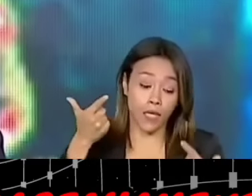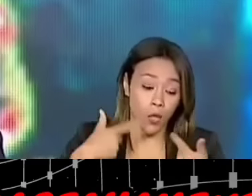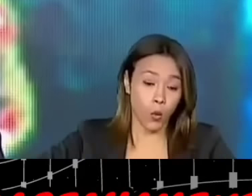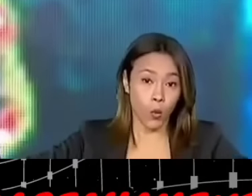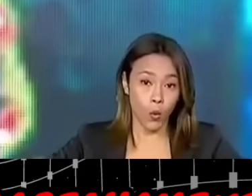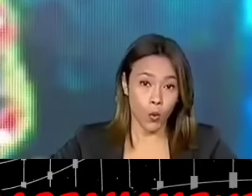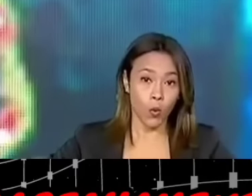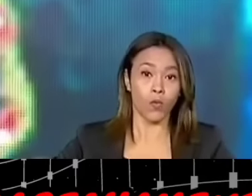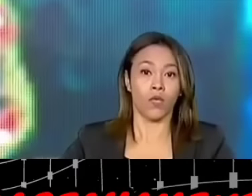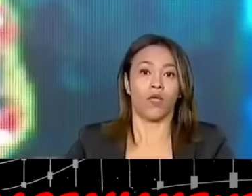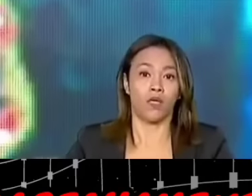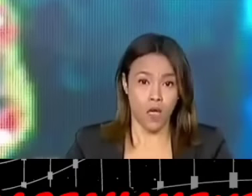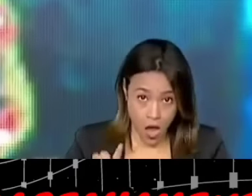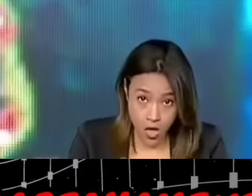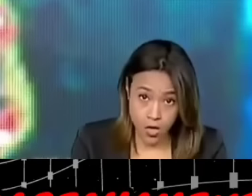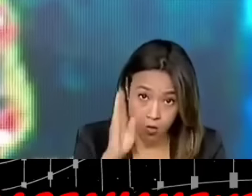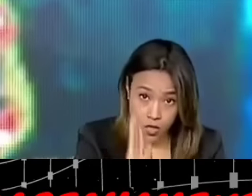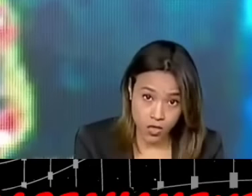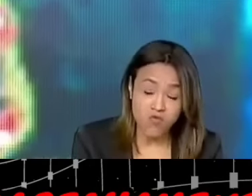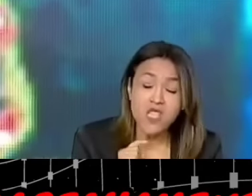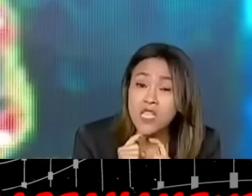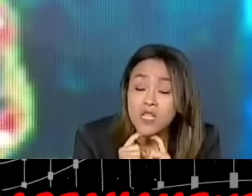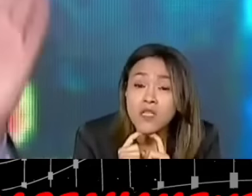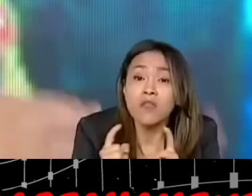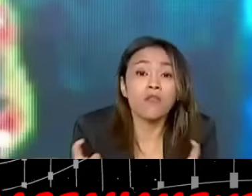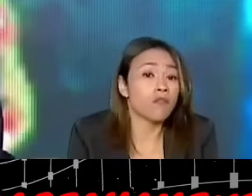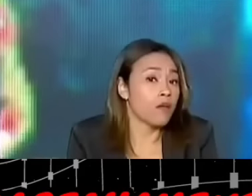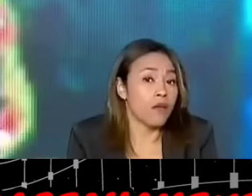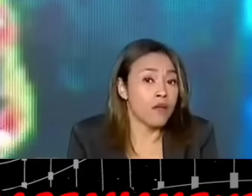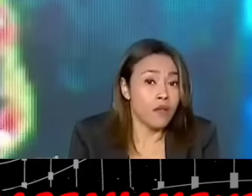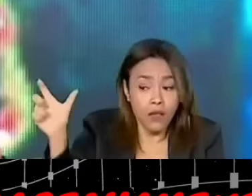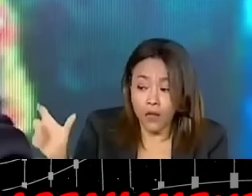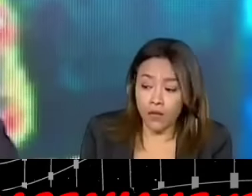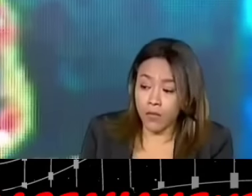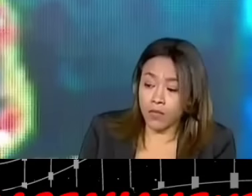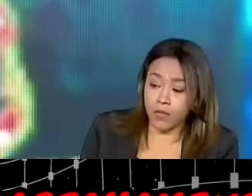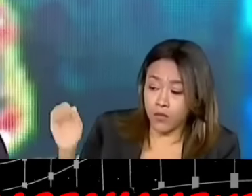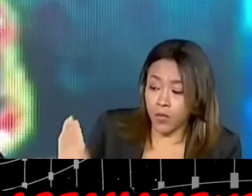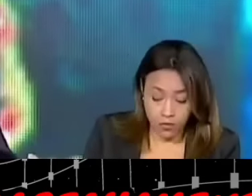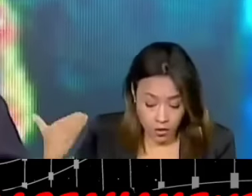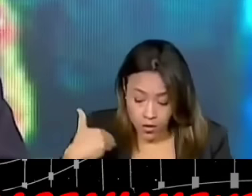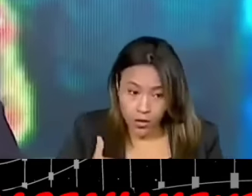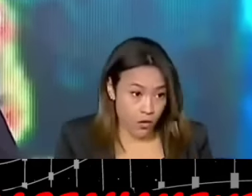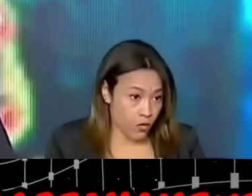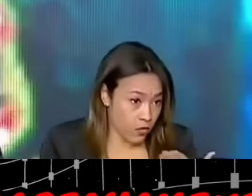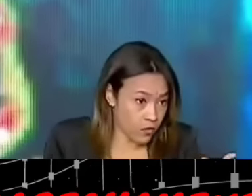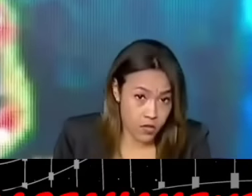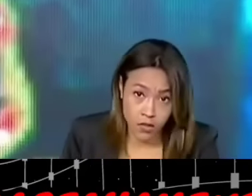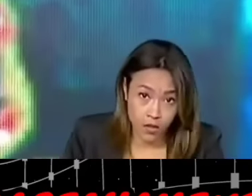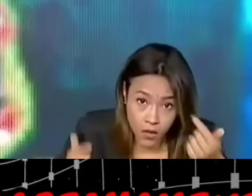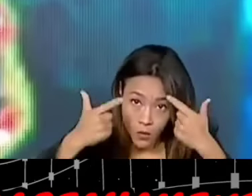jurisdição. No Brasil, nenhuma pessoa, nenhuma, nem o presidente da República, nem eu, nem o senhor,